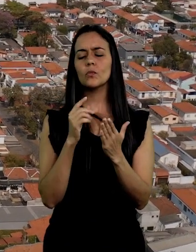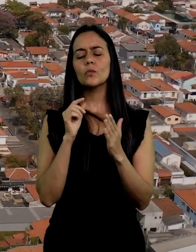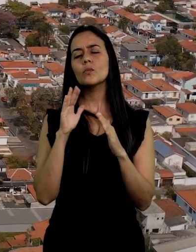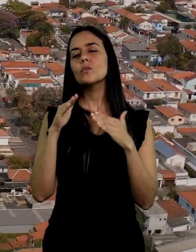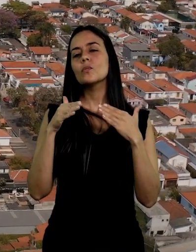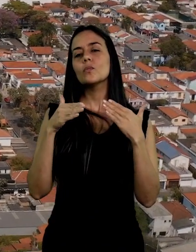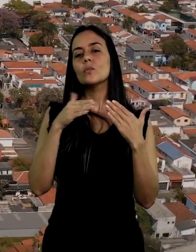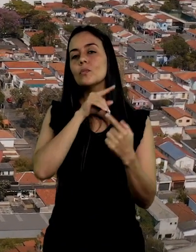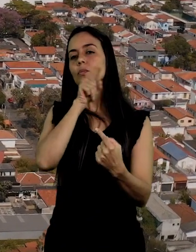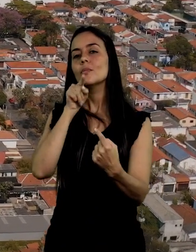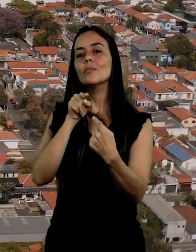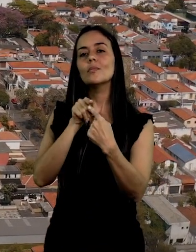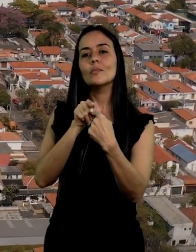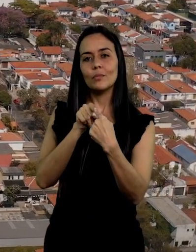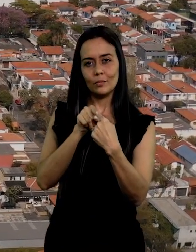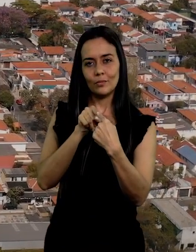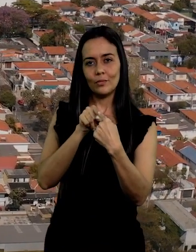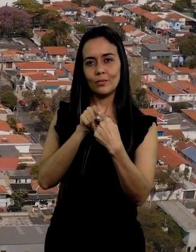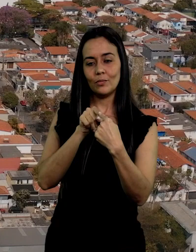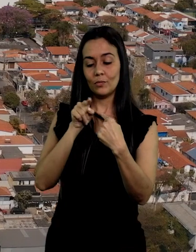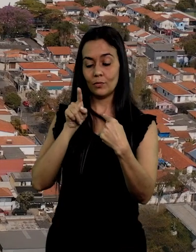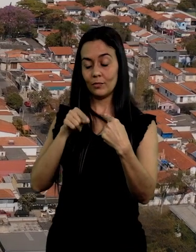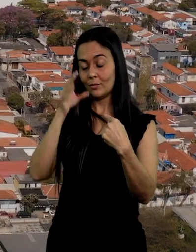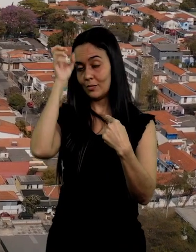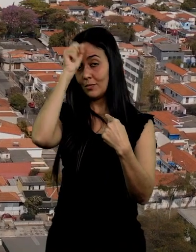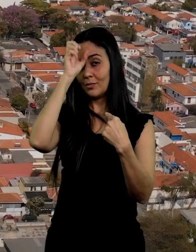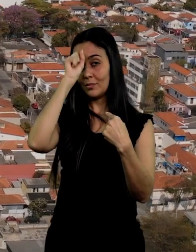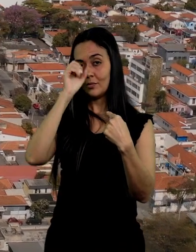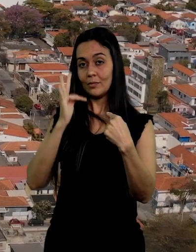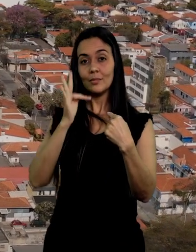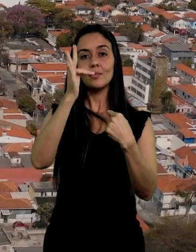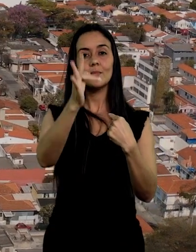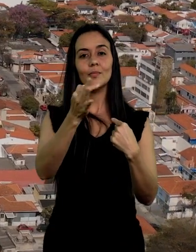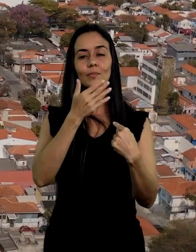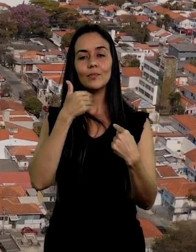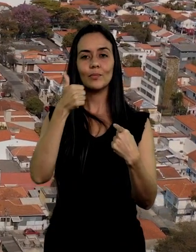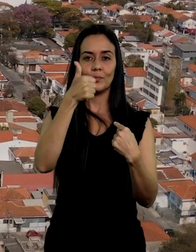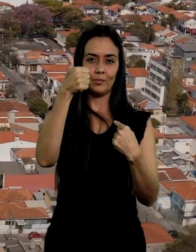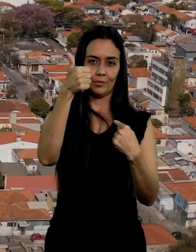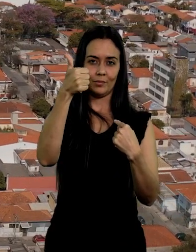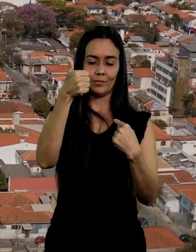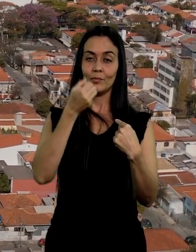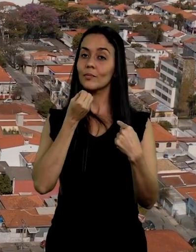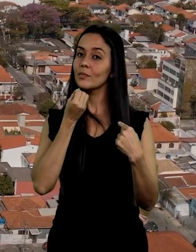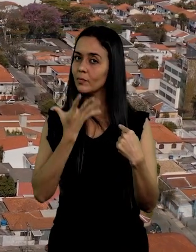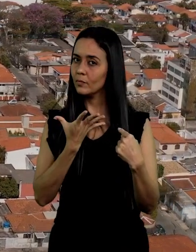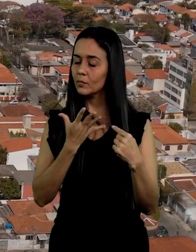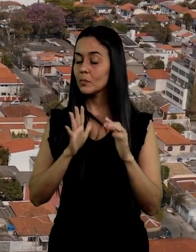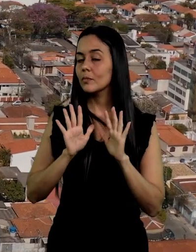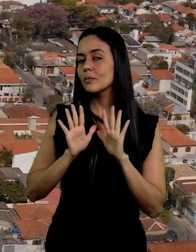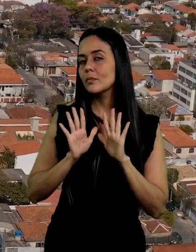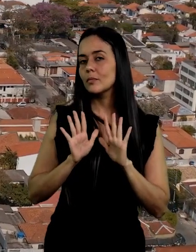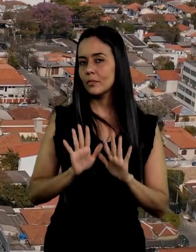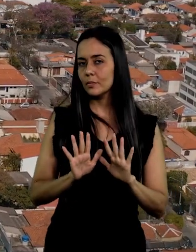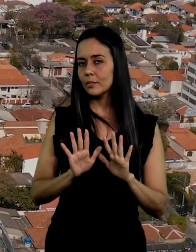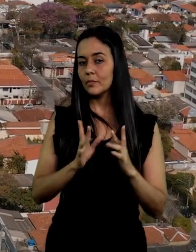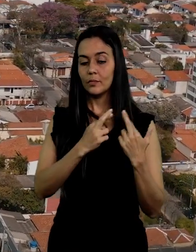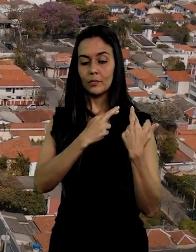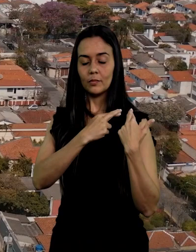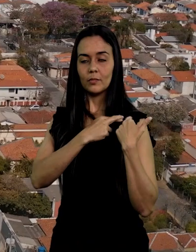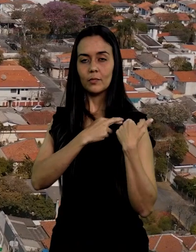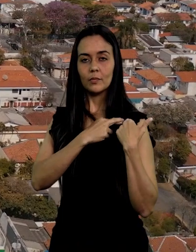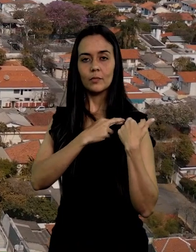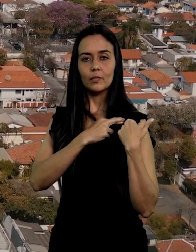levaria o aluno a um bom futuro. Nós assumimos absolutamente a